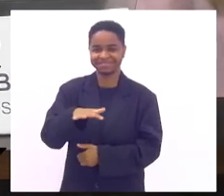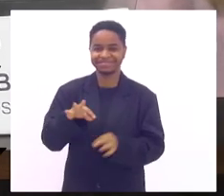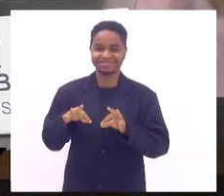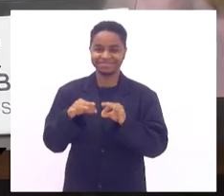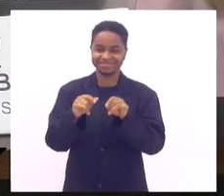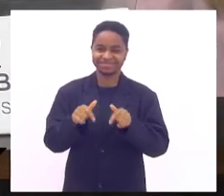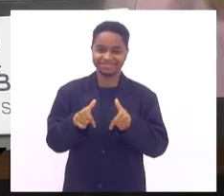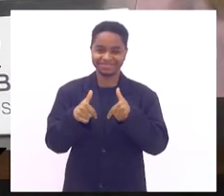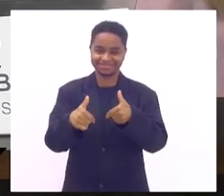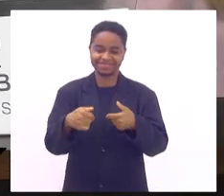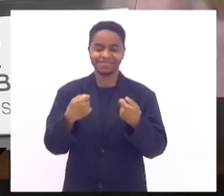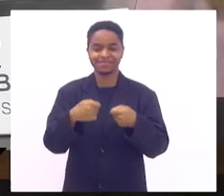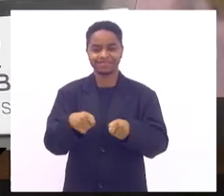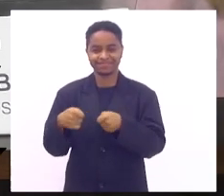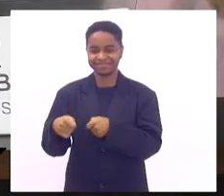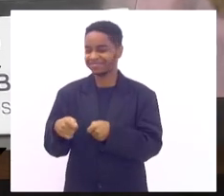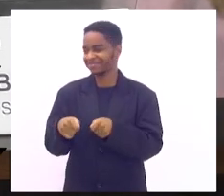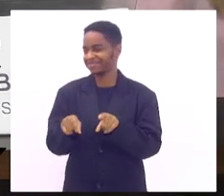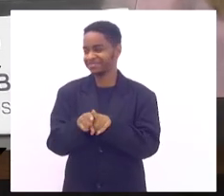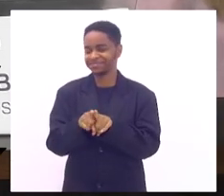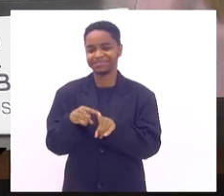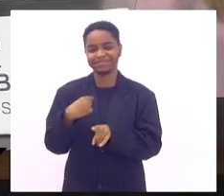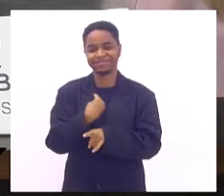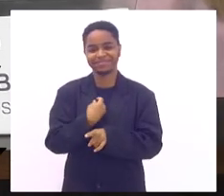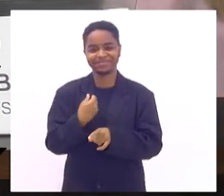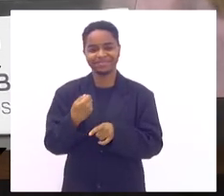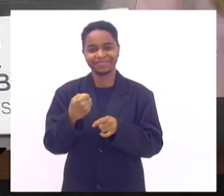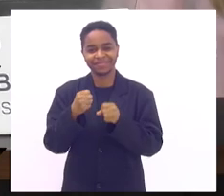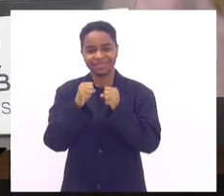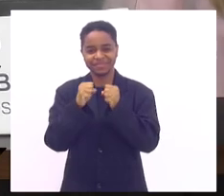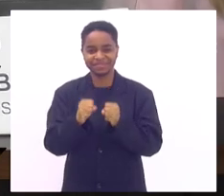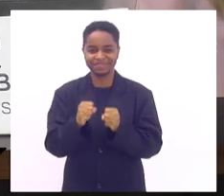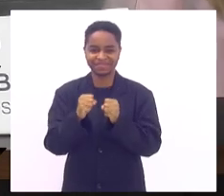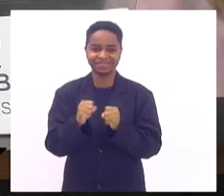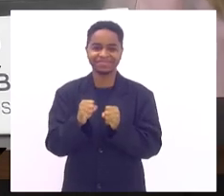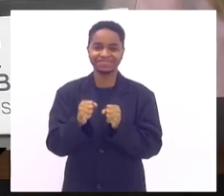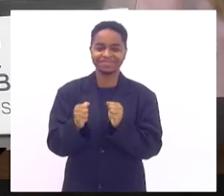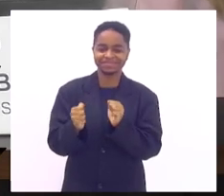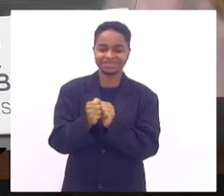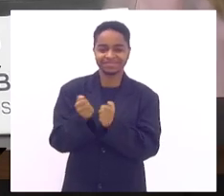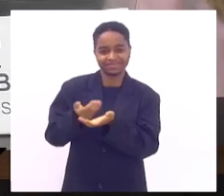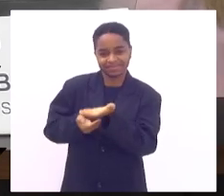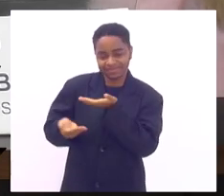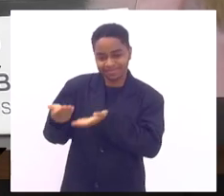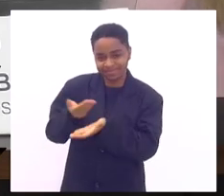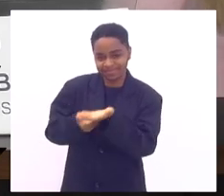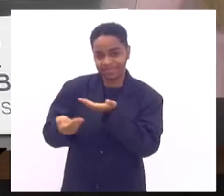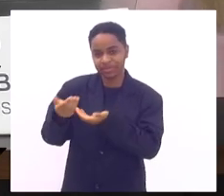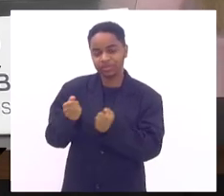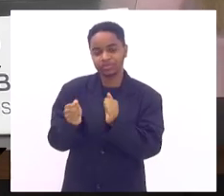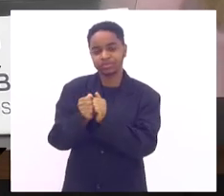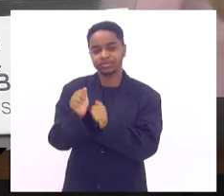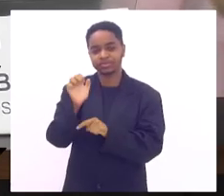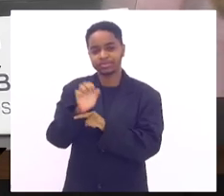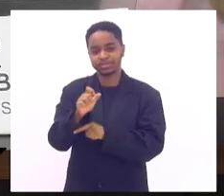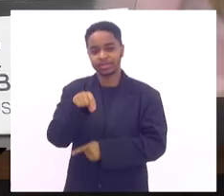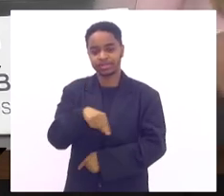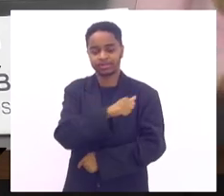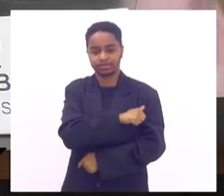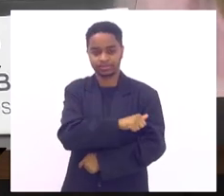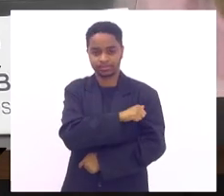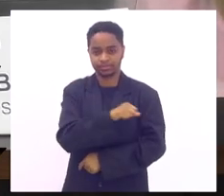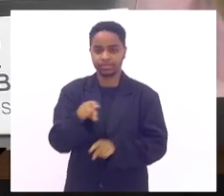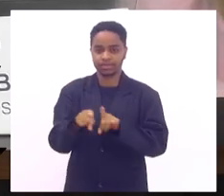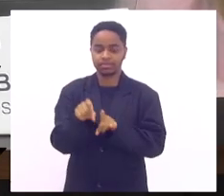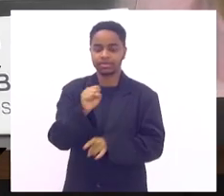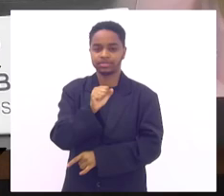ações necessárias. Podemos contar sempre com a sua interlocução junto ao Estado do Rio de Janeiro. Samir,